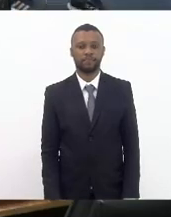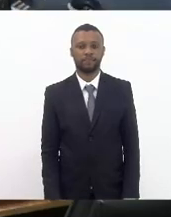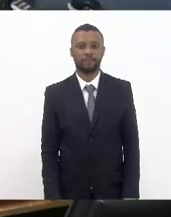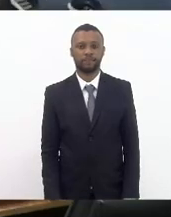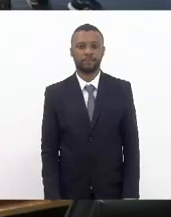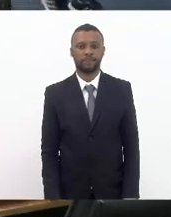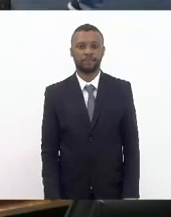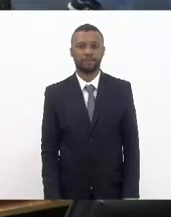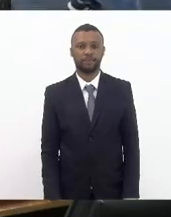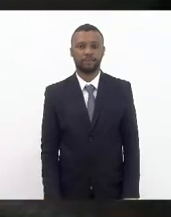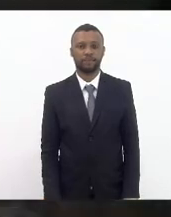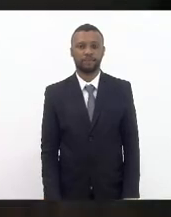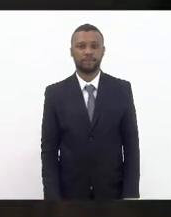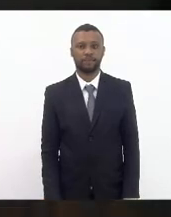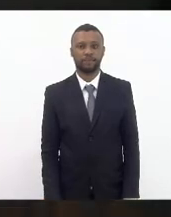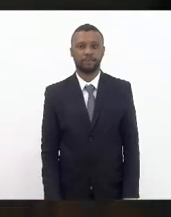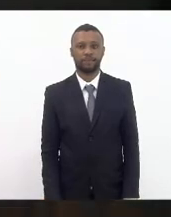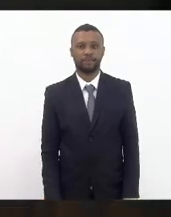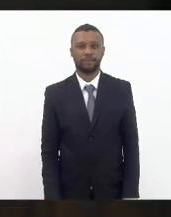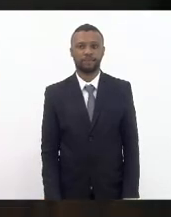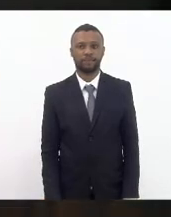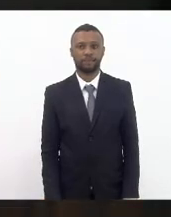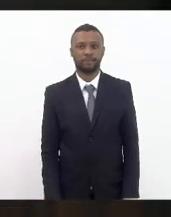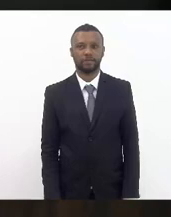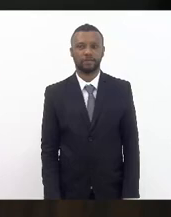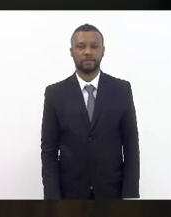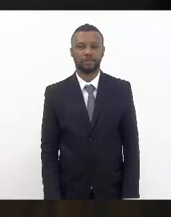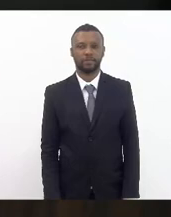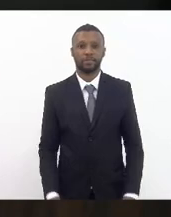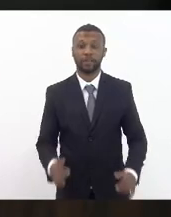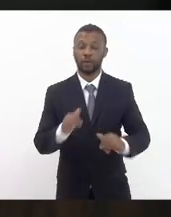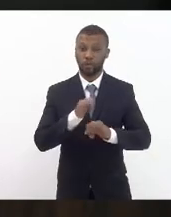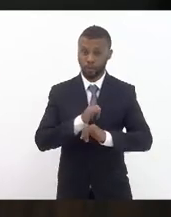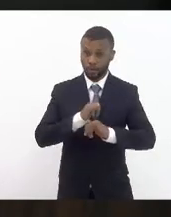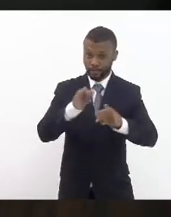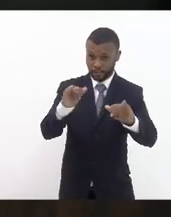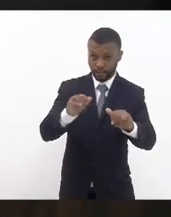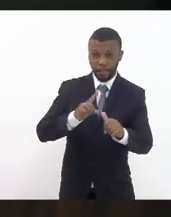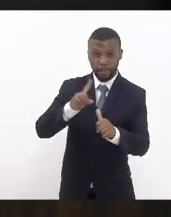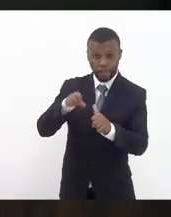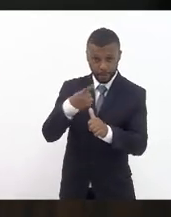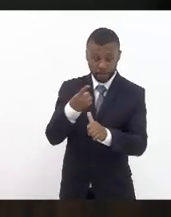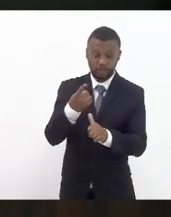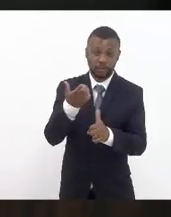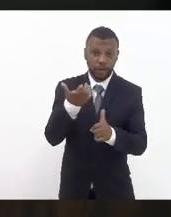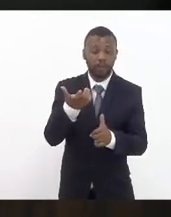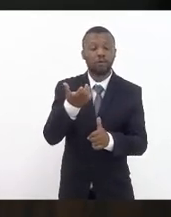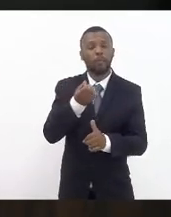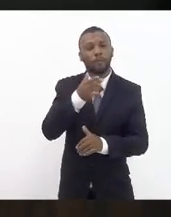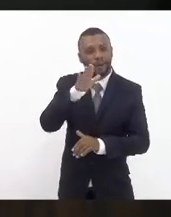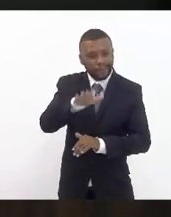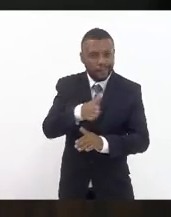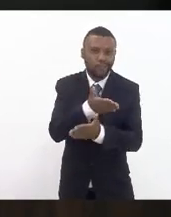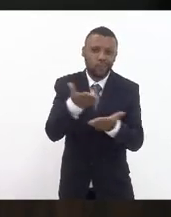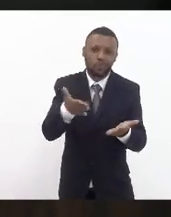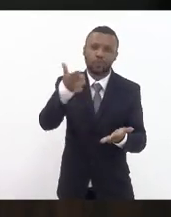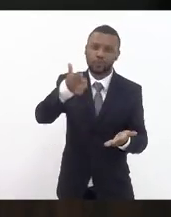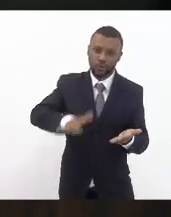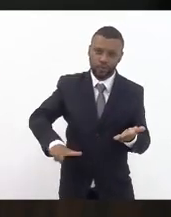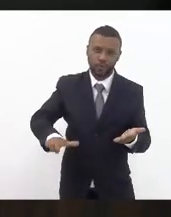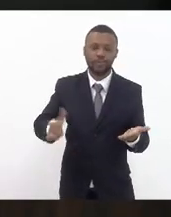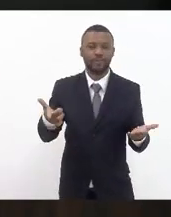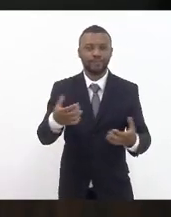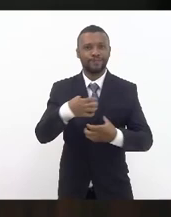Espera um instante, deixa primeiro de mais uma vez boa tarde a todas e todos, um pouco de